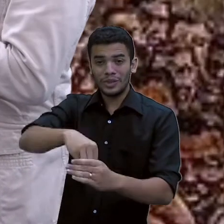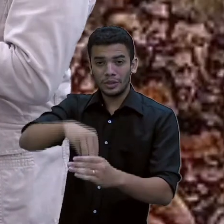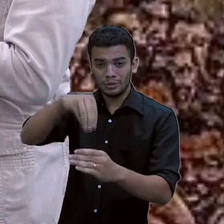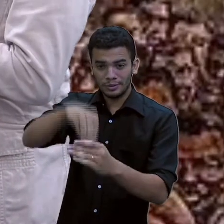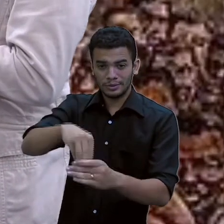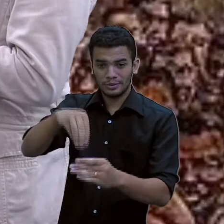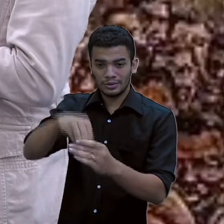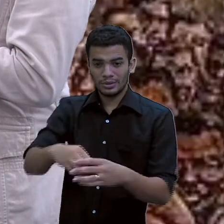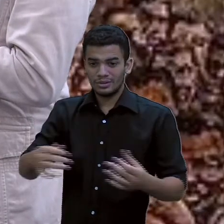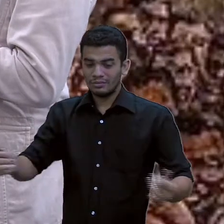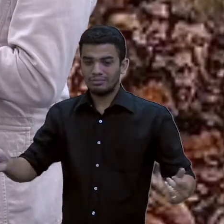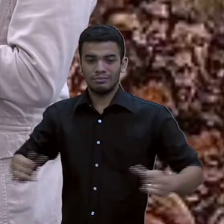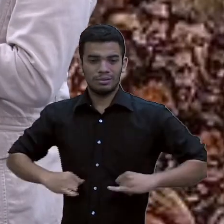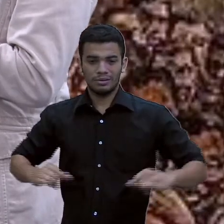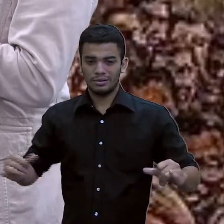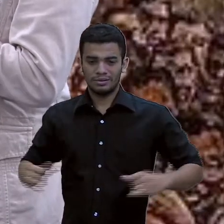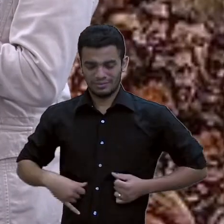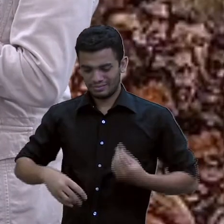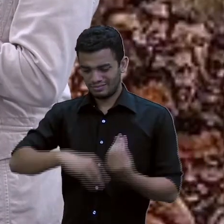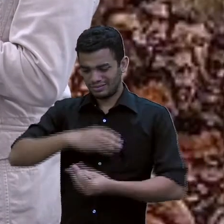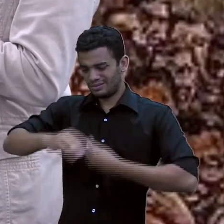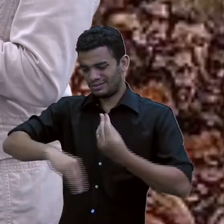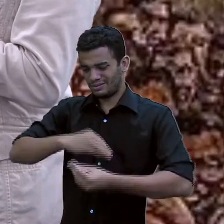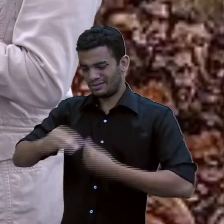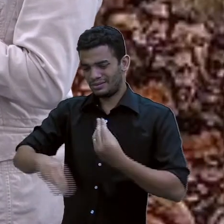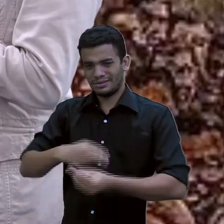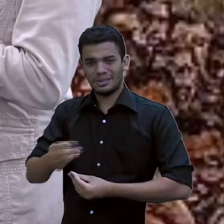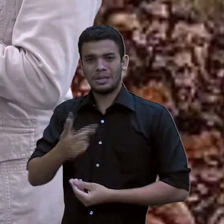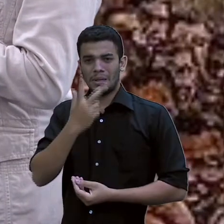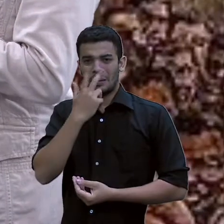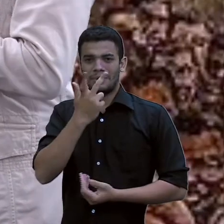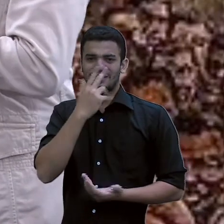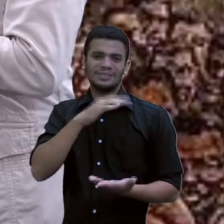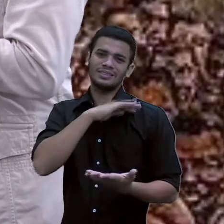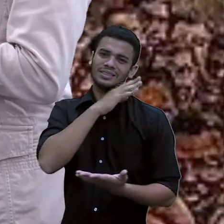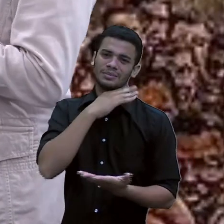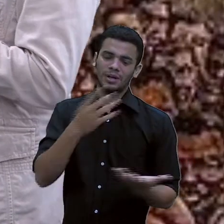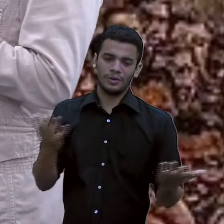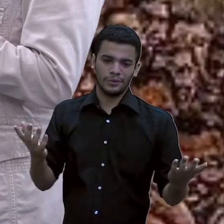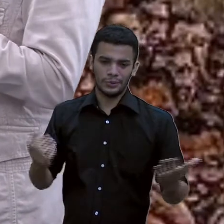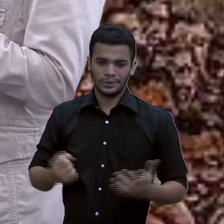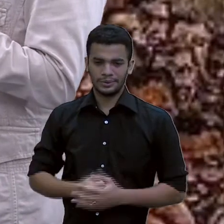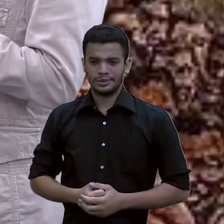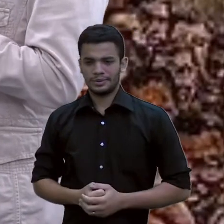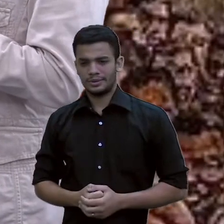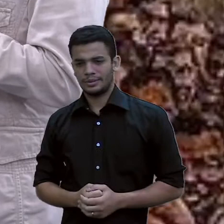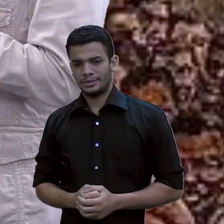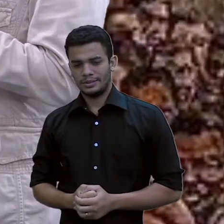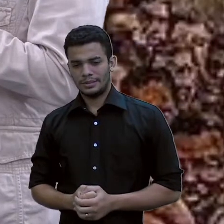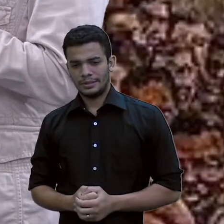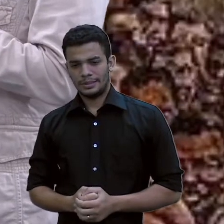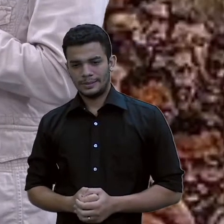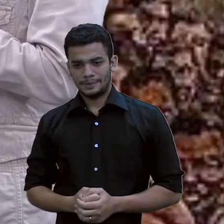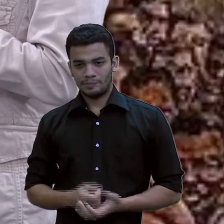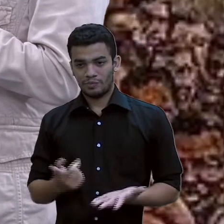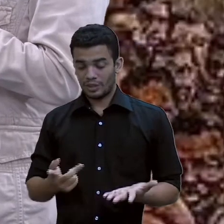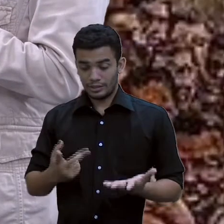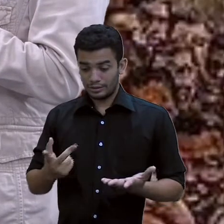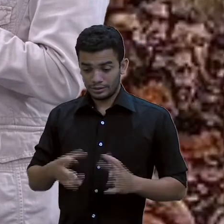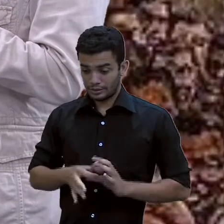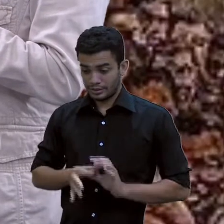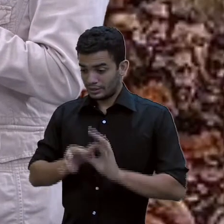colocadas, né, no navio, transportadas, sendo privadas da sua liberdade, do seu direito de ir e